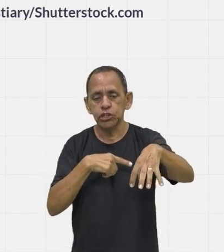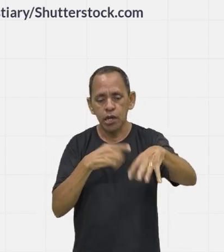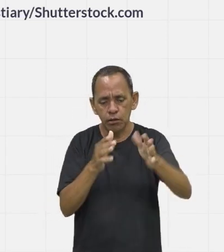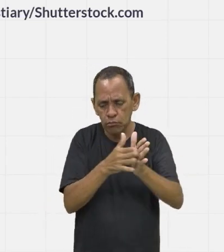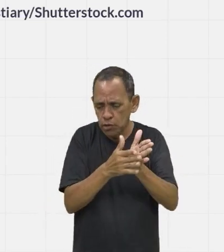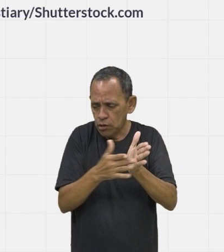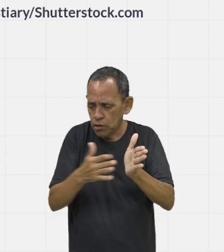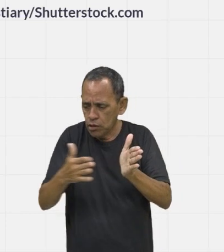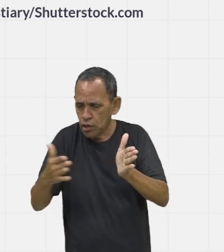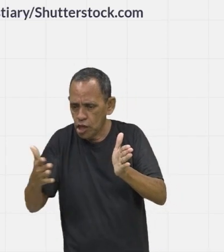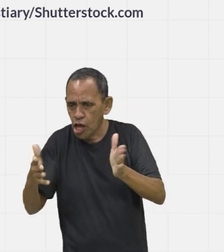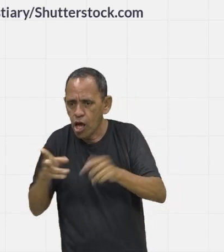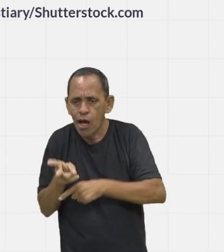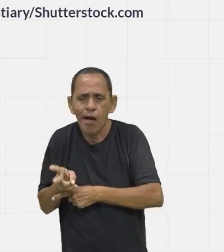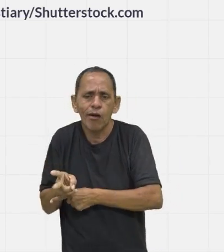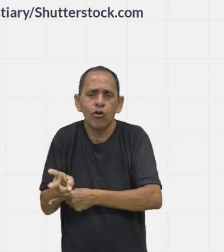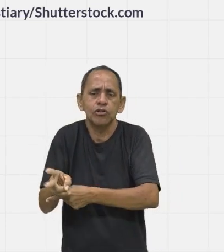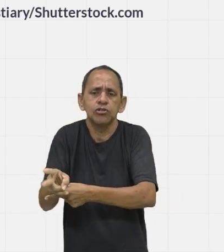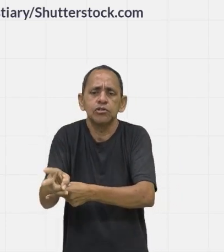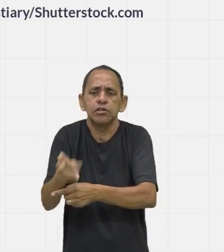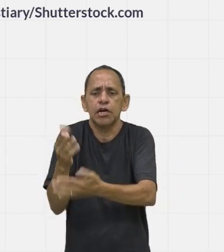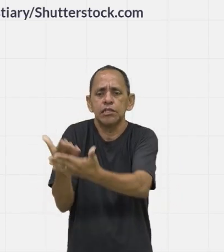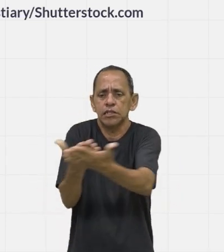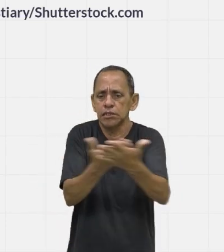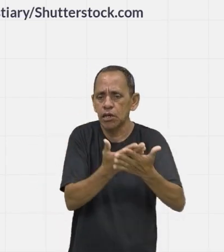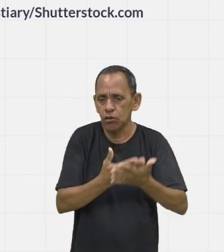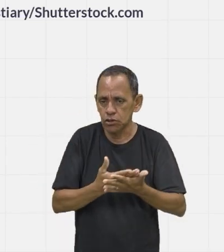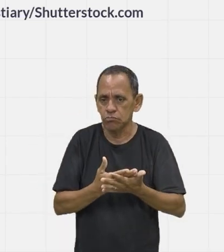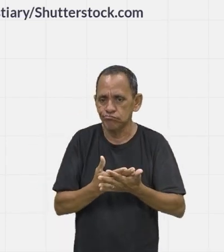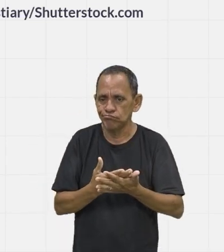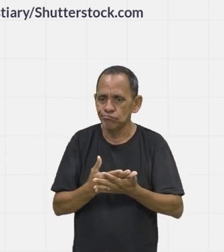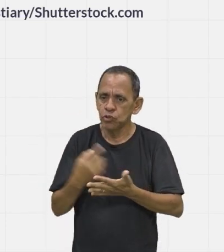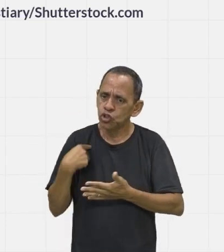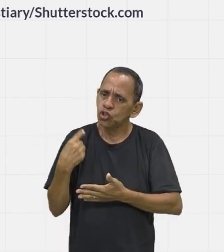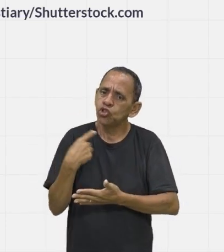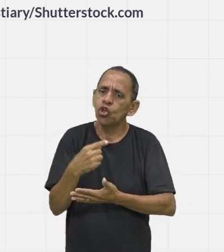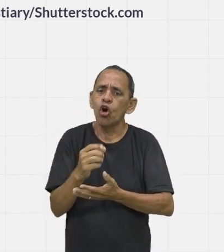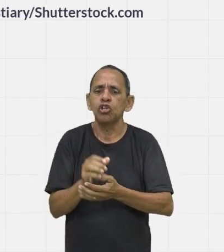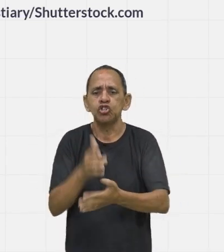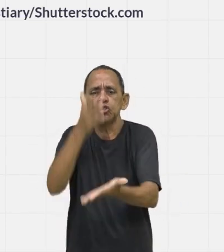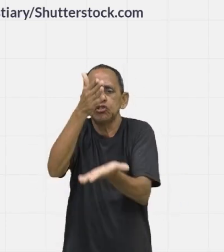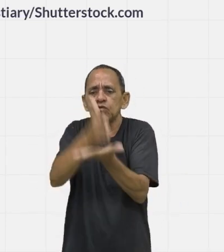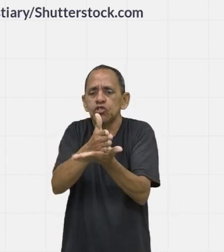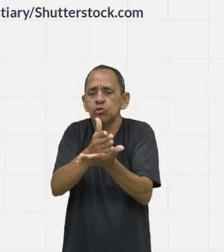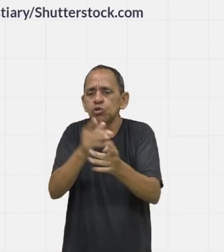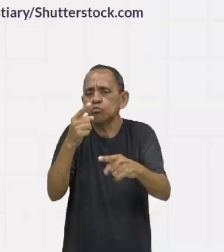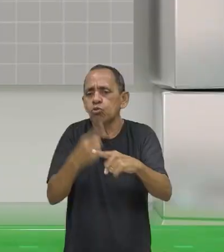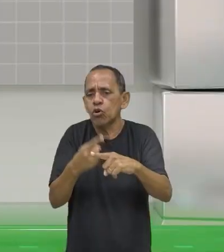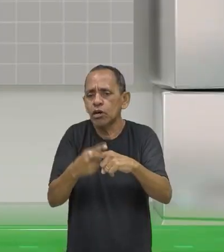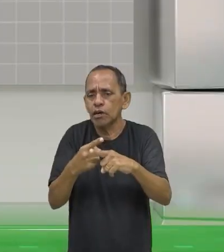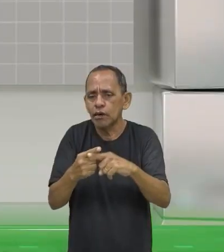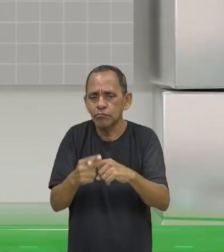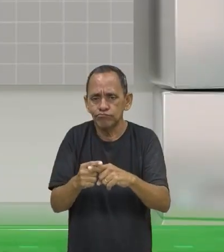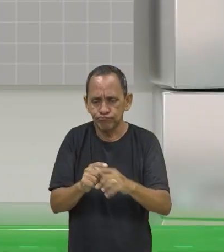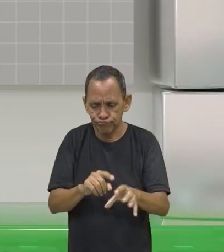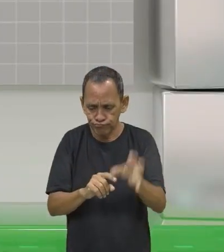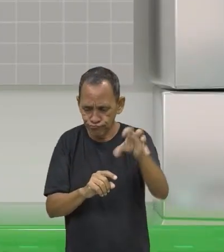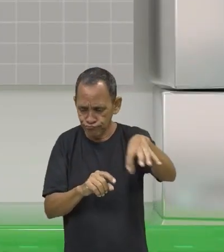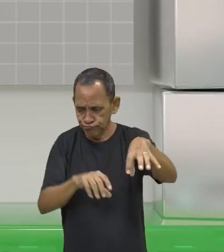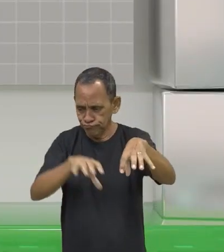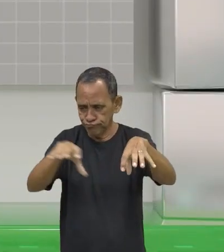de sequência de aulas. Gente, nós fazemos essa divisão que é similar ao que as